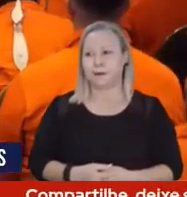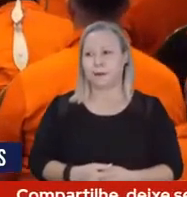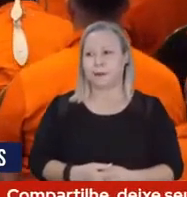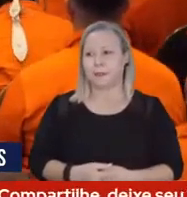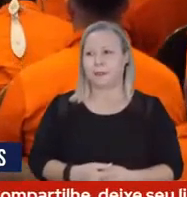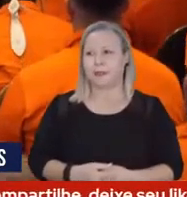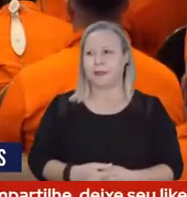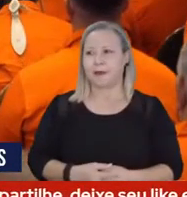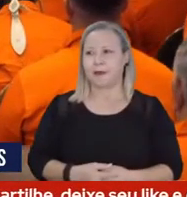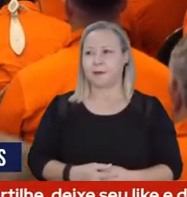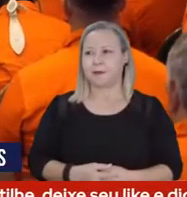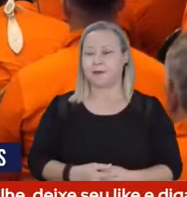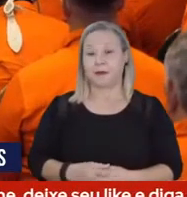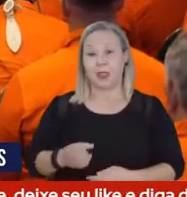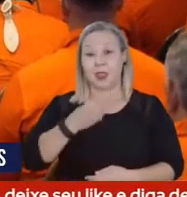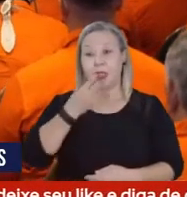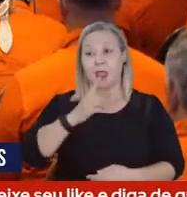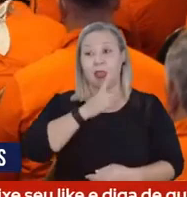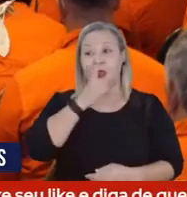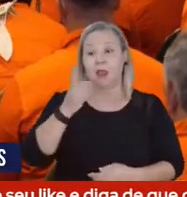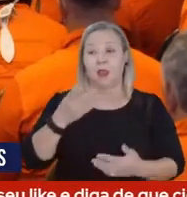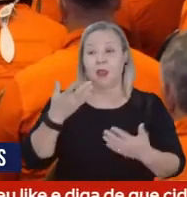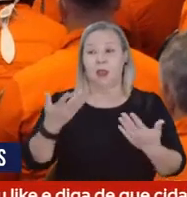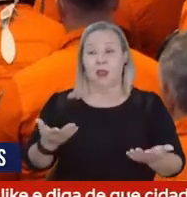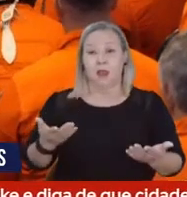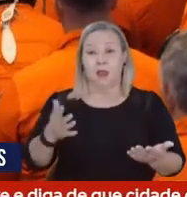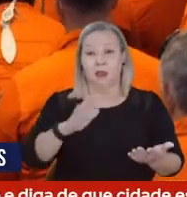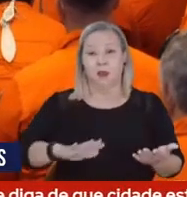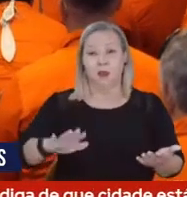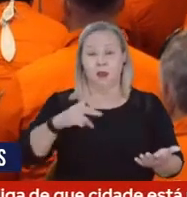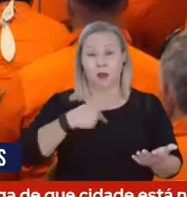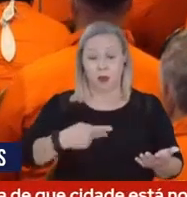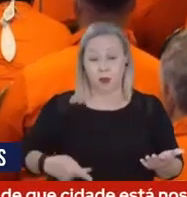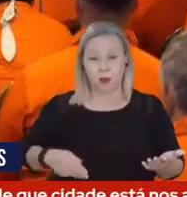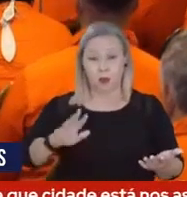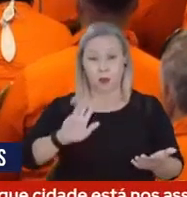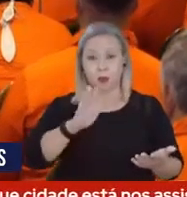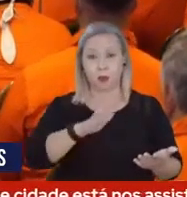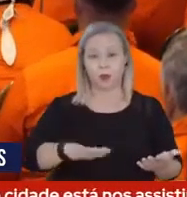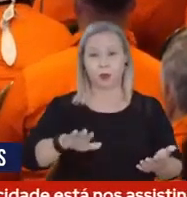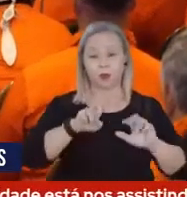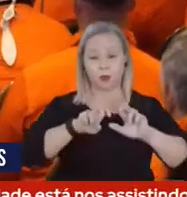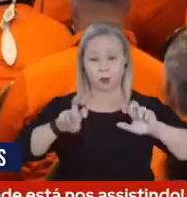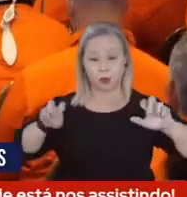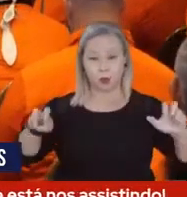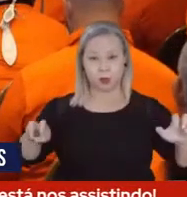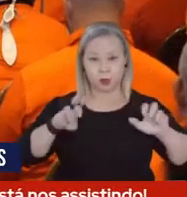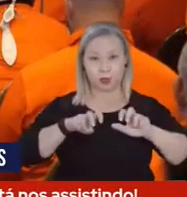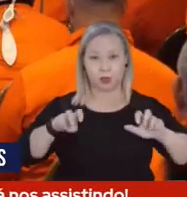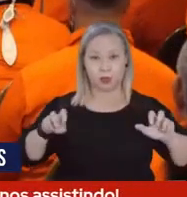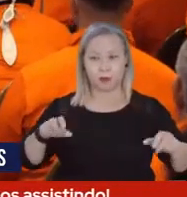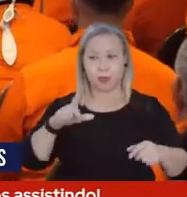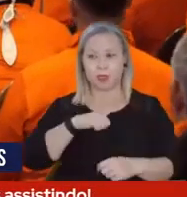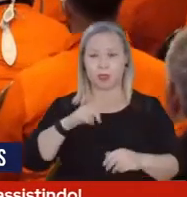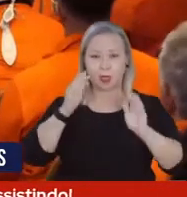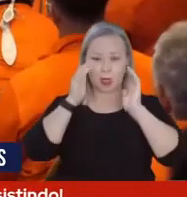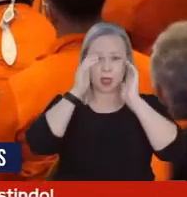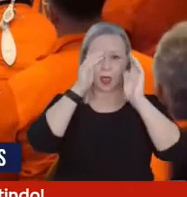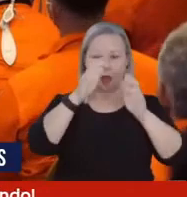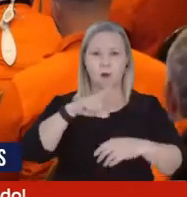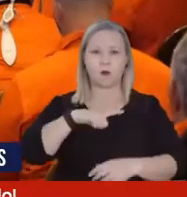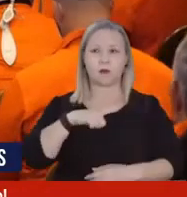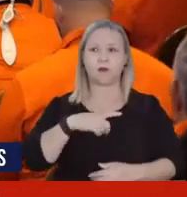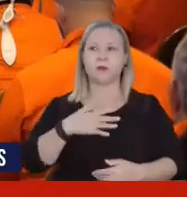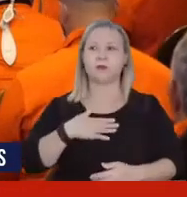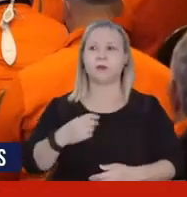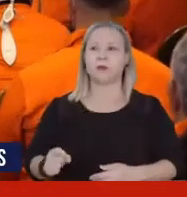Bom dia, boa tarde a todos e todas, presidente Lula e todos aqui da mesa. Eu tenho aqui a honra de ter o meu ex-chefe, Guilherme